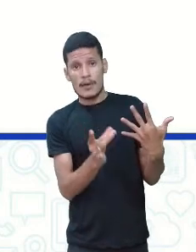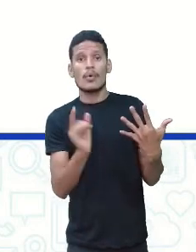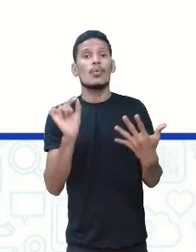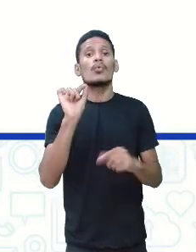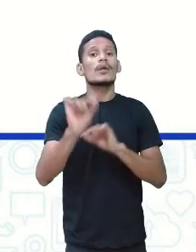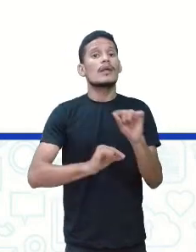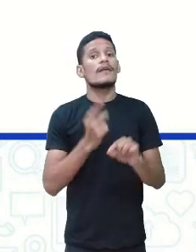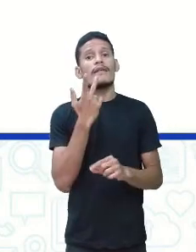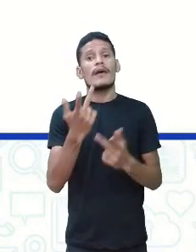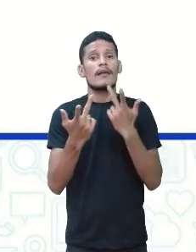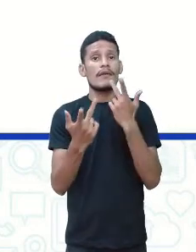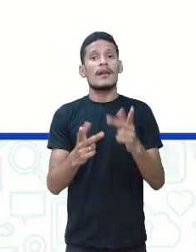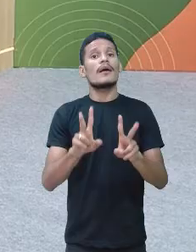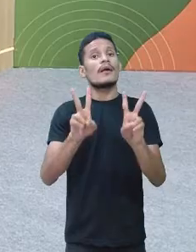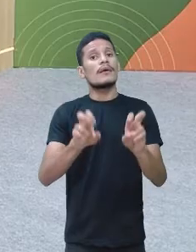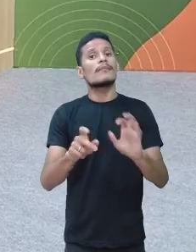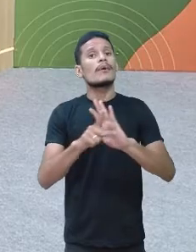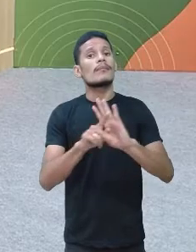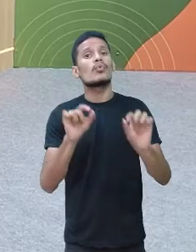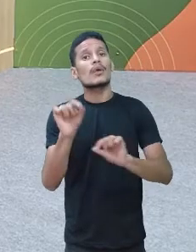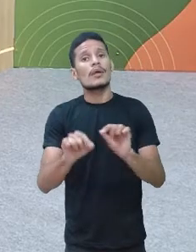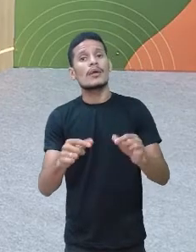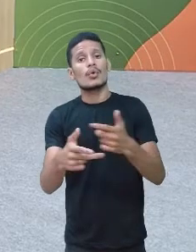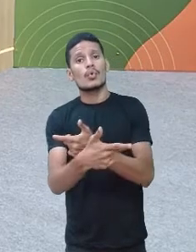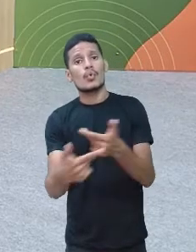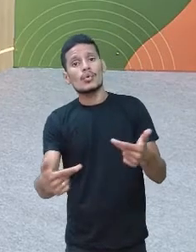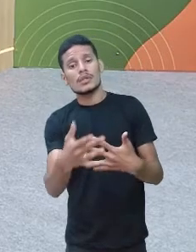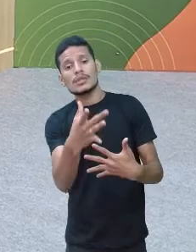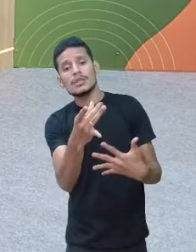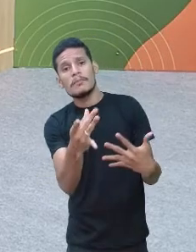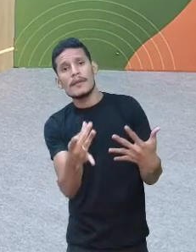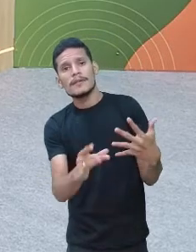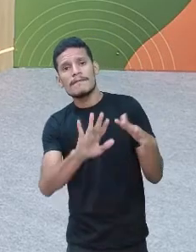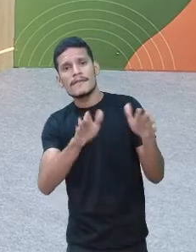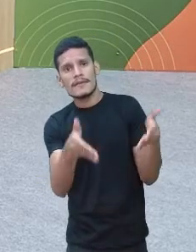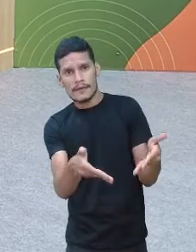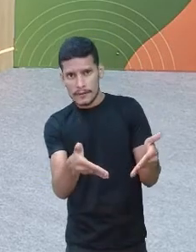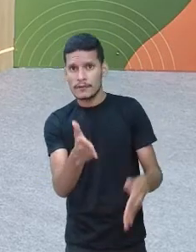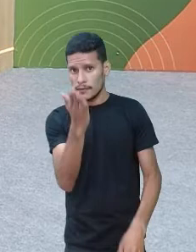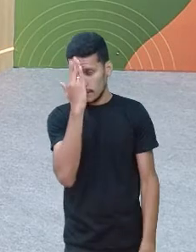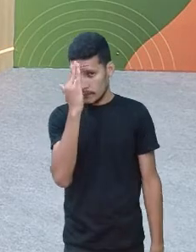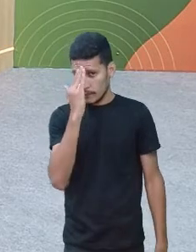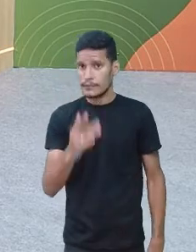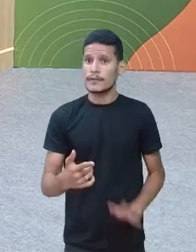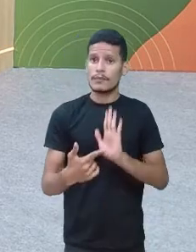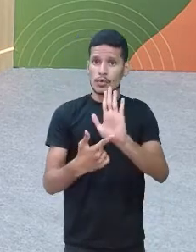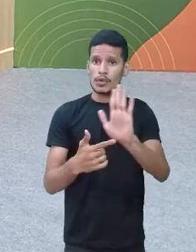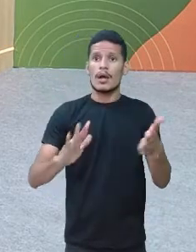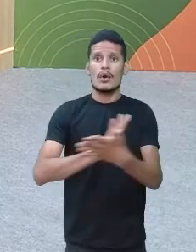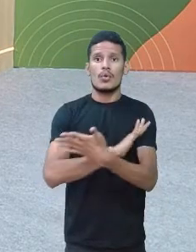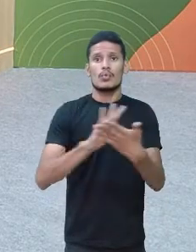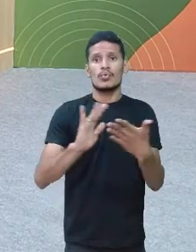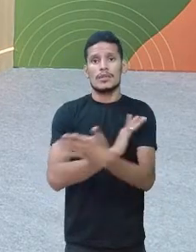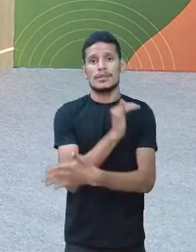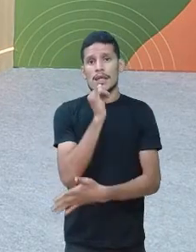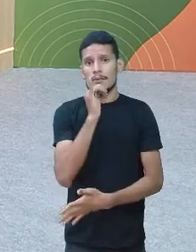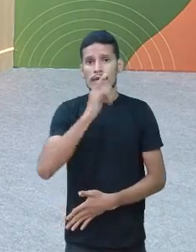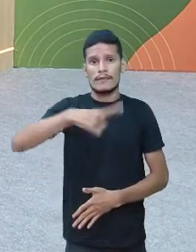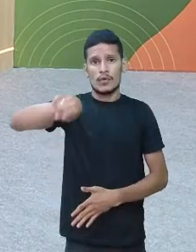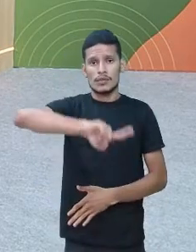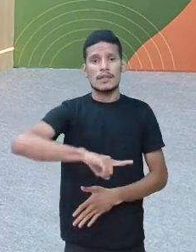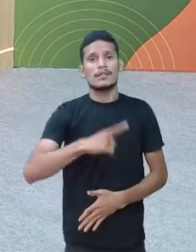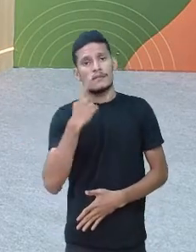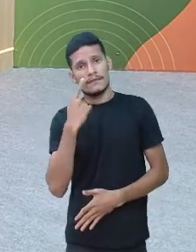A gente está falando de o próprio nome já diz, são coisas específicas, né? E aí eu trouxe alguns exemplos para vocês